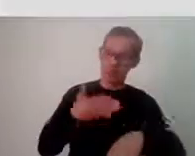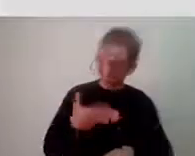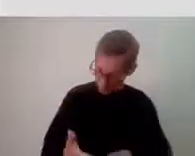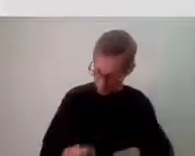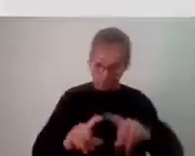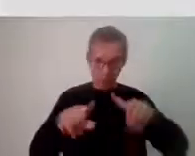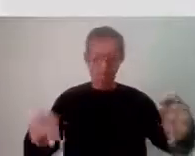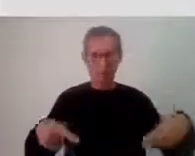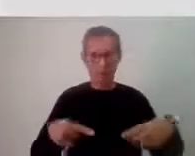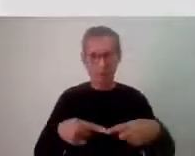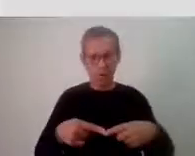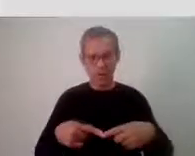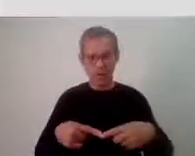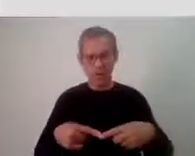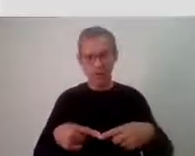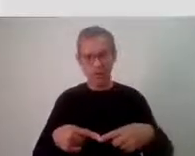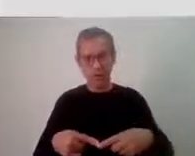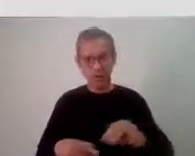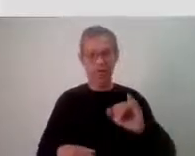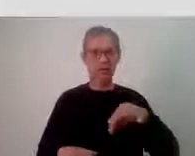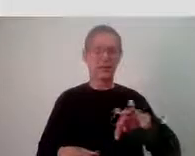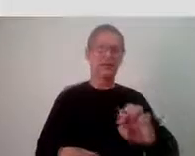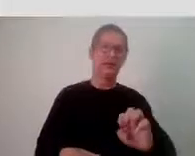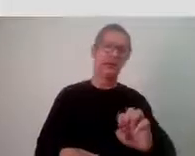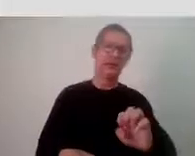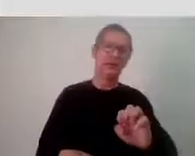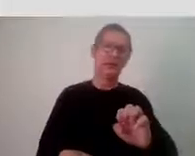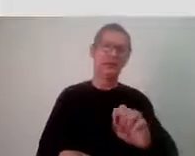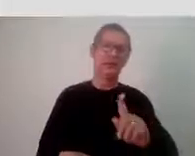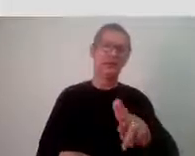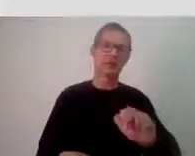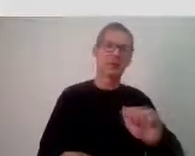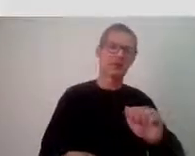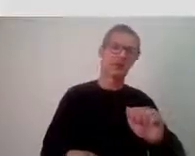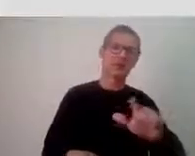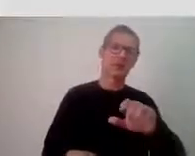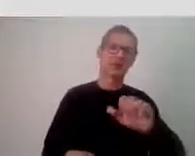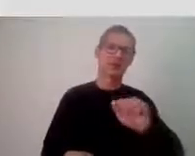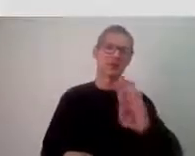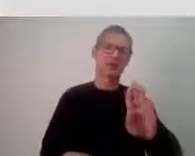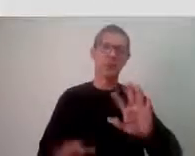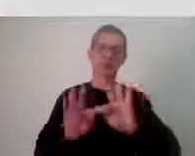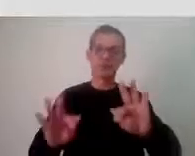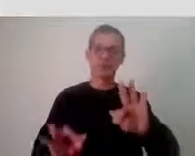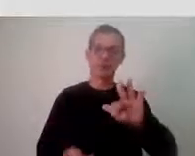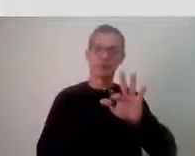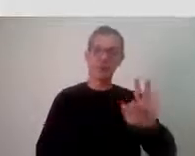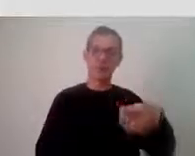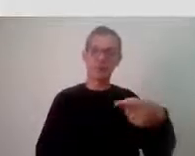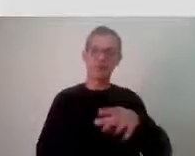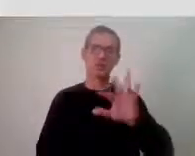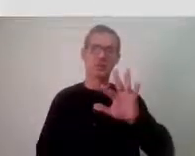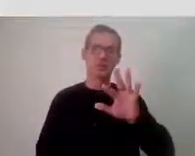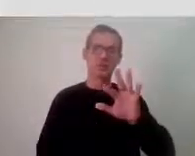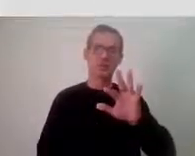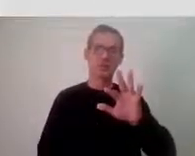a área dessa região vai ser a integral de a a b da função f menos a minha função g.